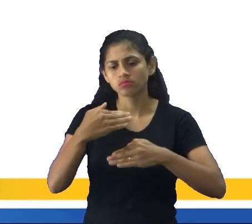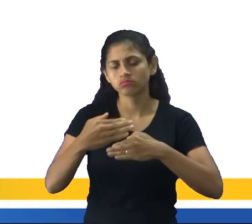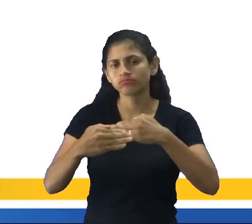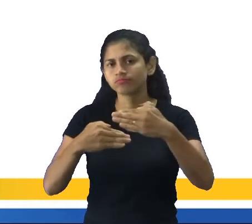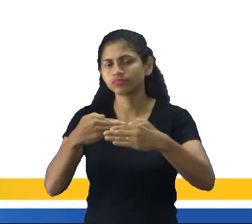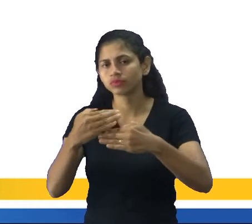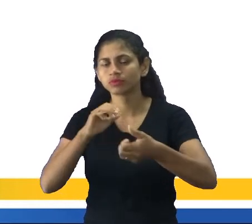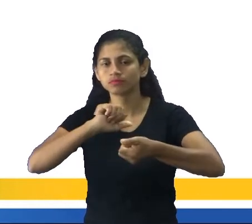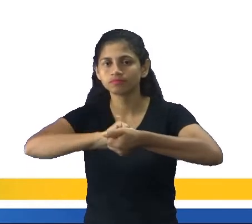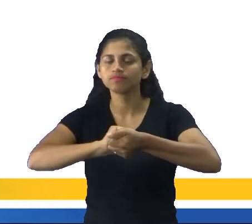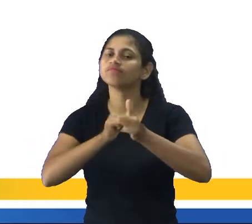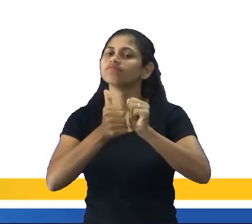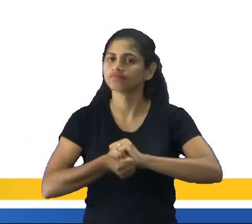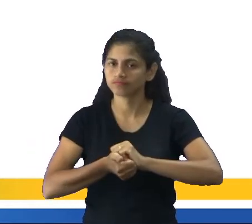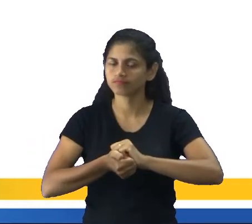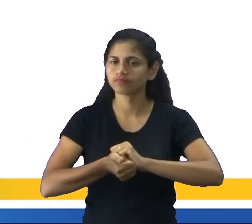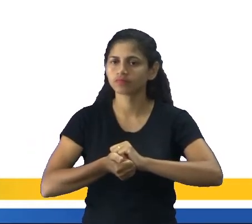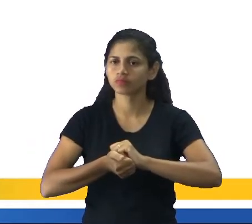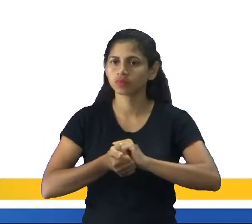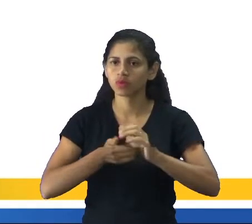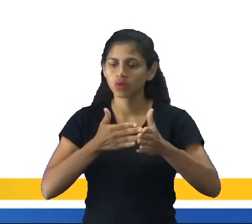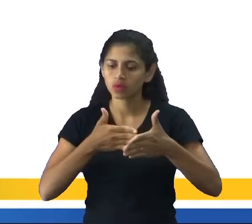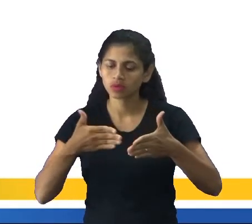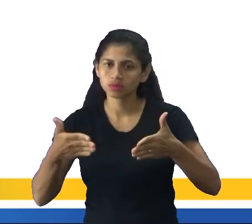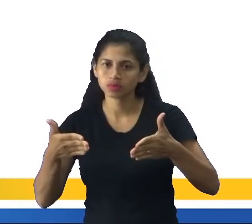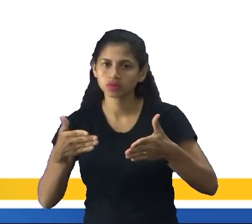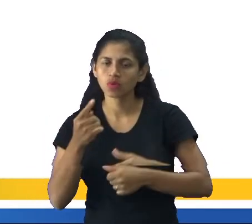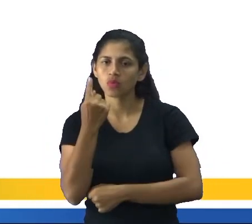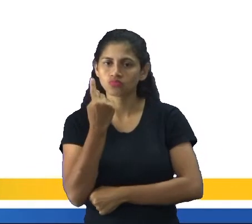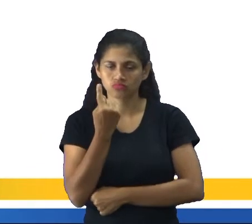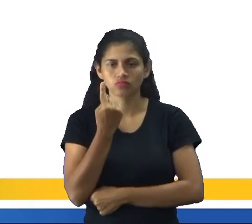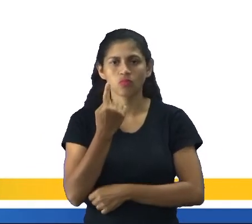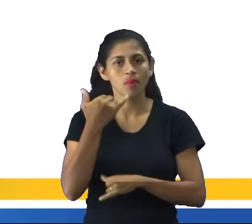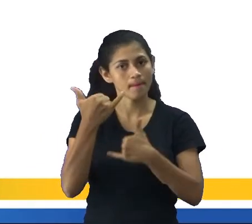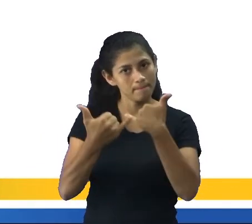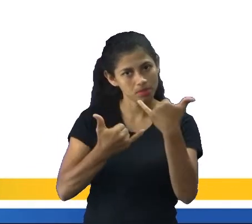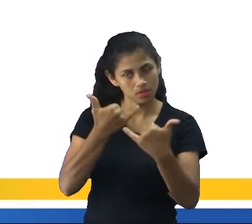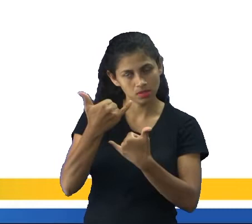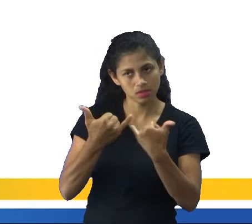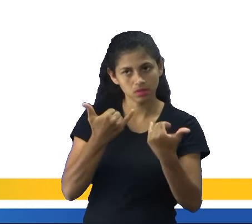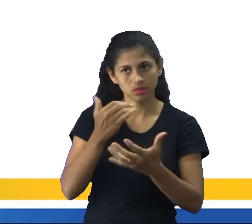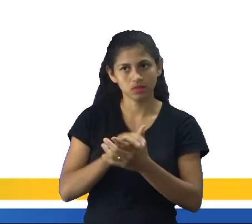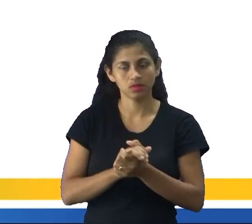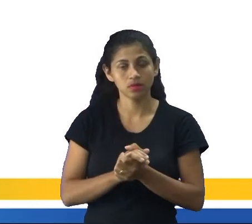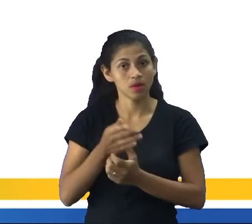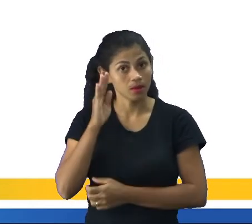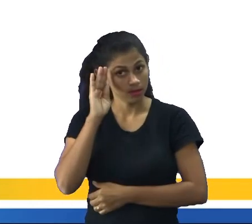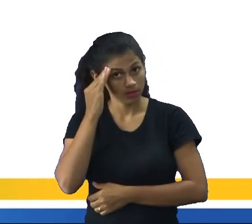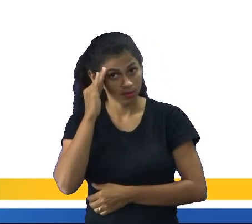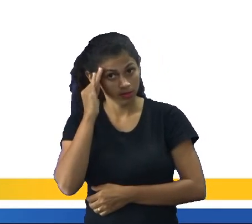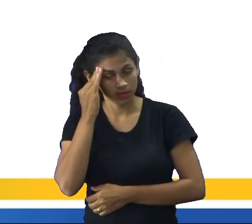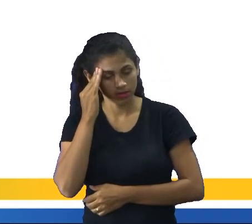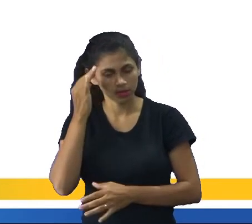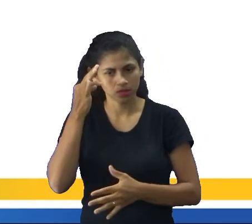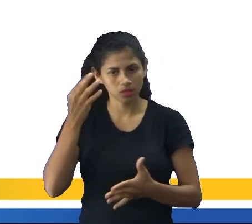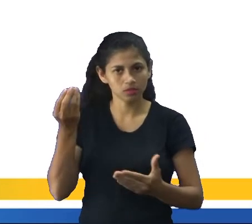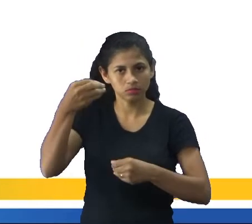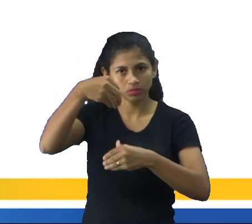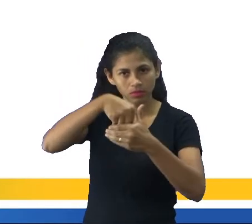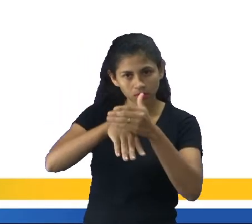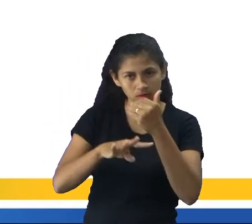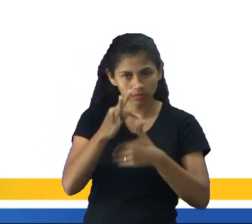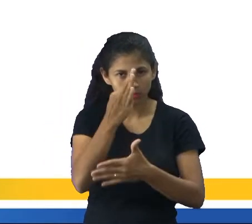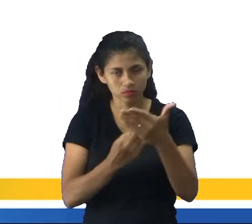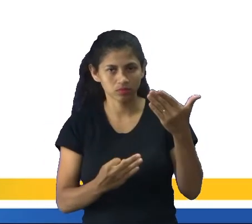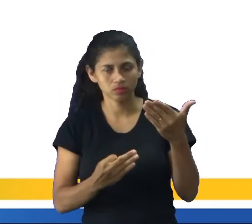de adaptação pelo qual passou um tipo de brincadeira. Então, a gente vai ter que entender no texto, né, o texto vai retratar